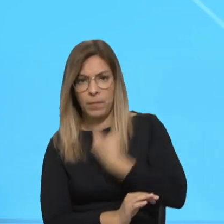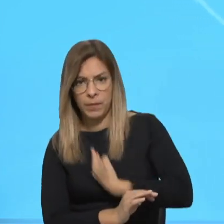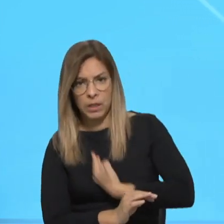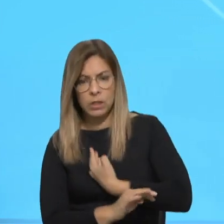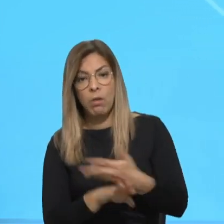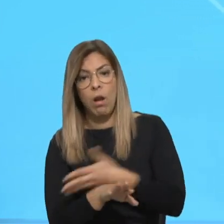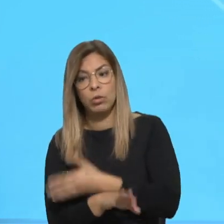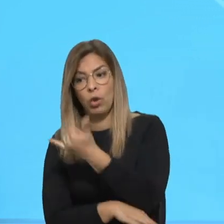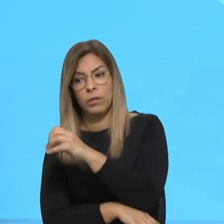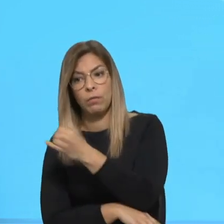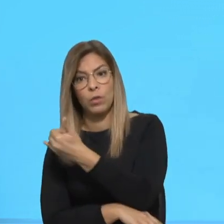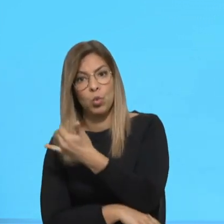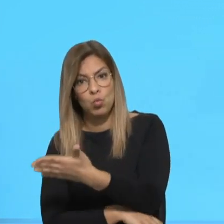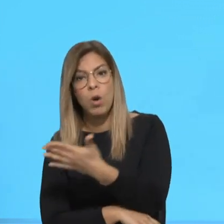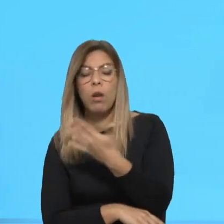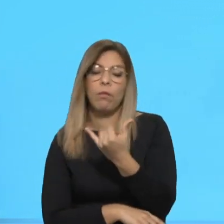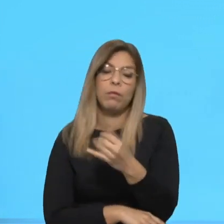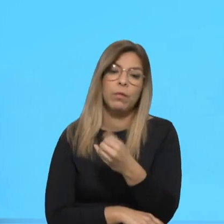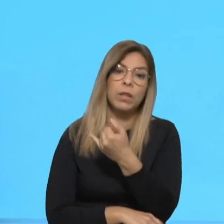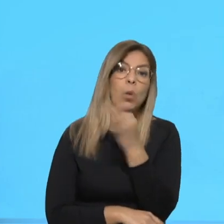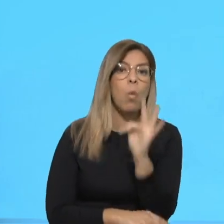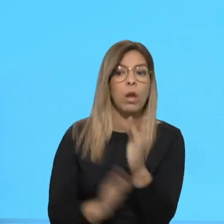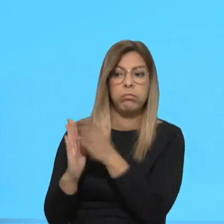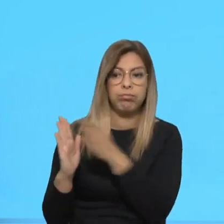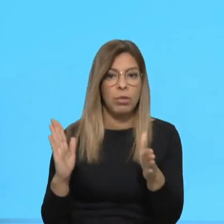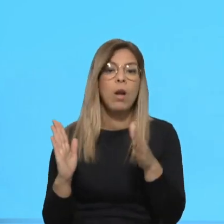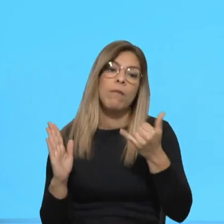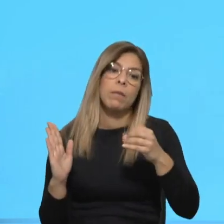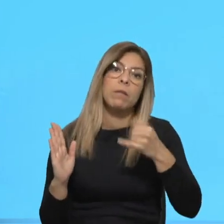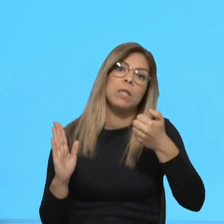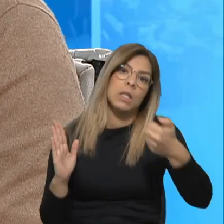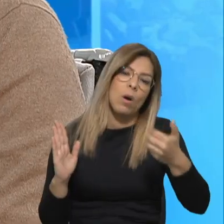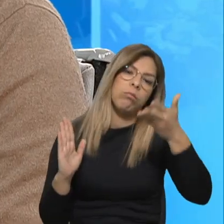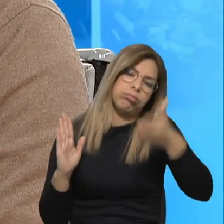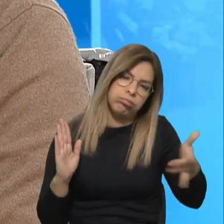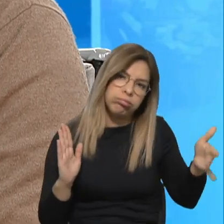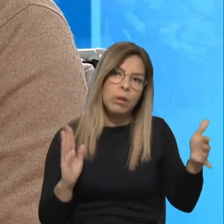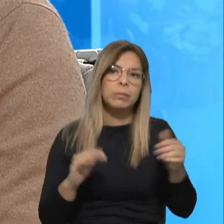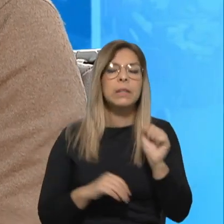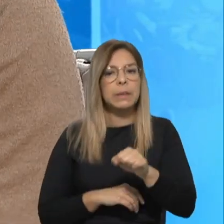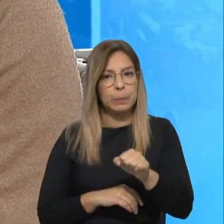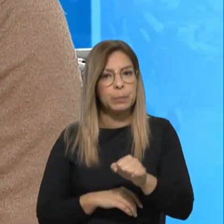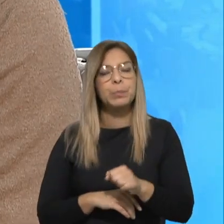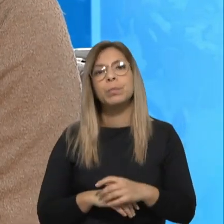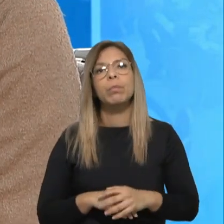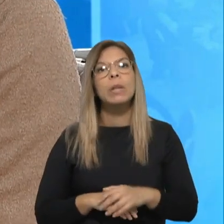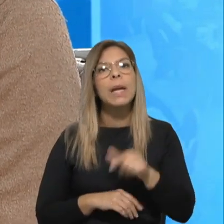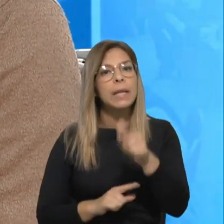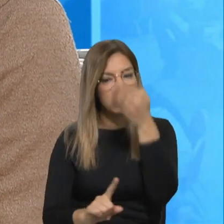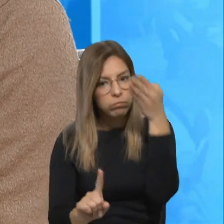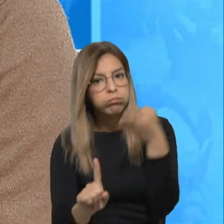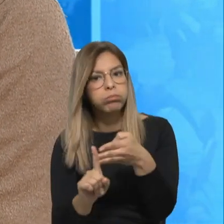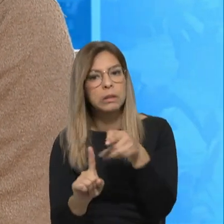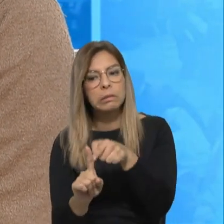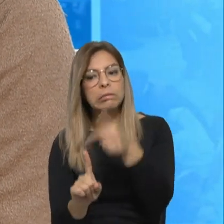entre 2021 e 2024, 2025, e agora há de continuar. Sim, este processo é centralizado